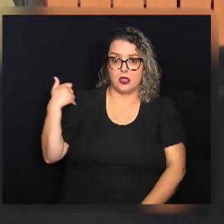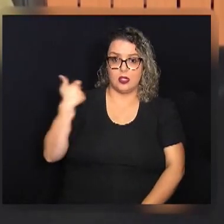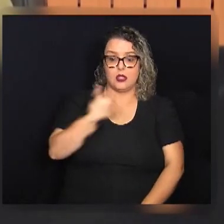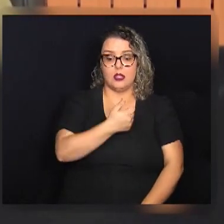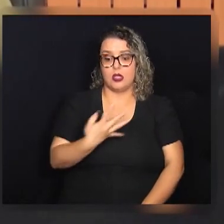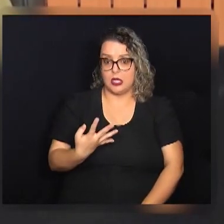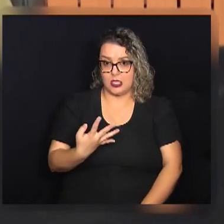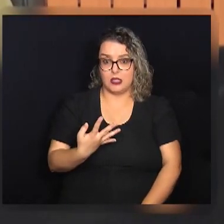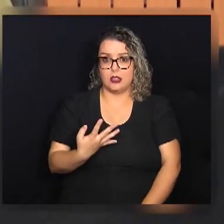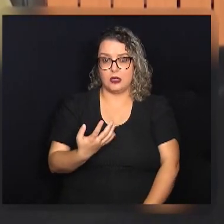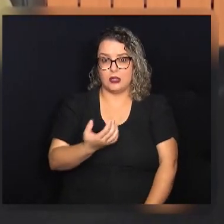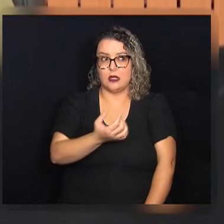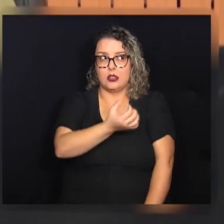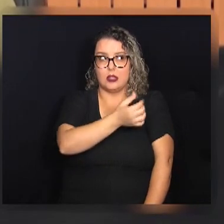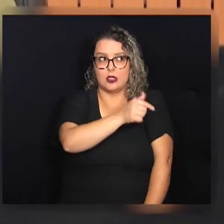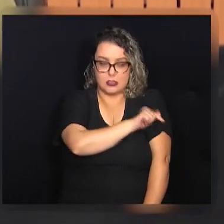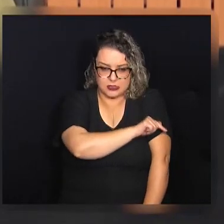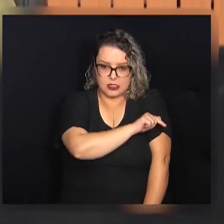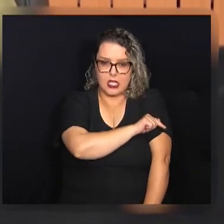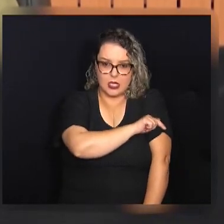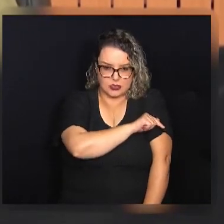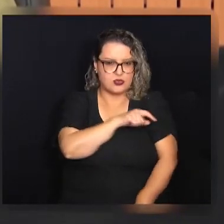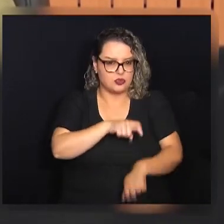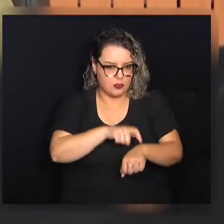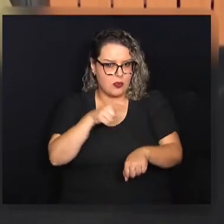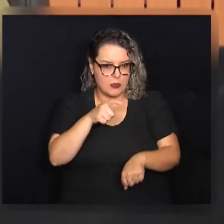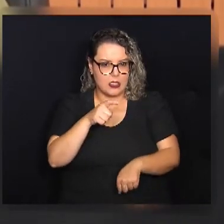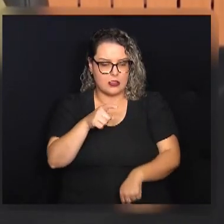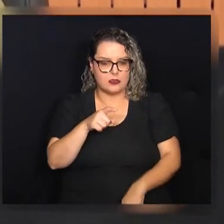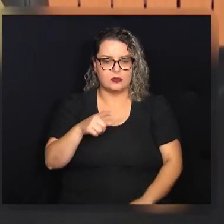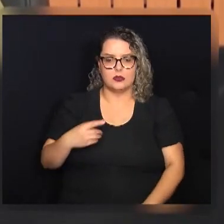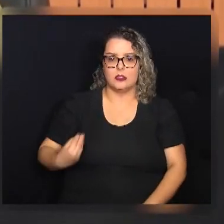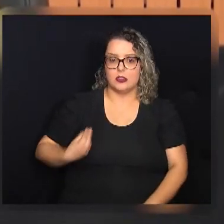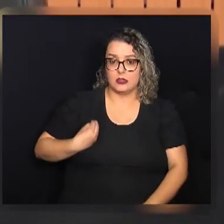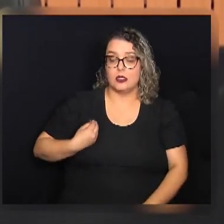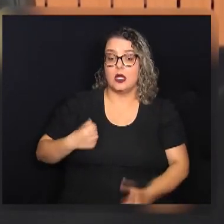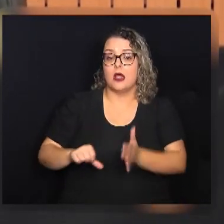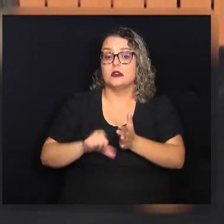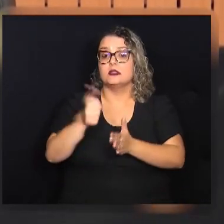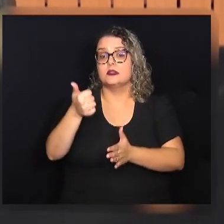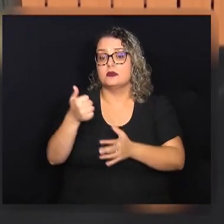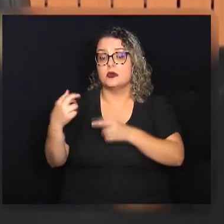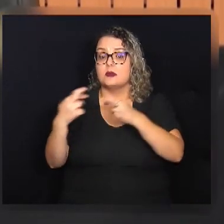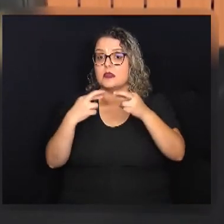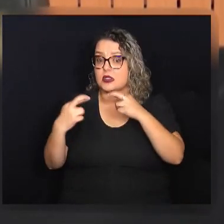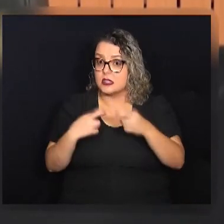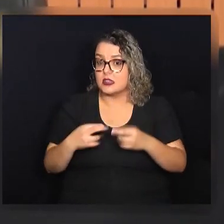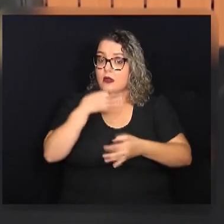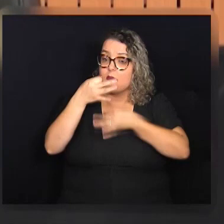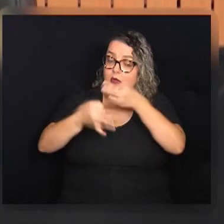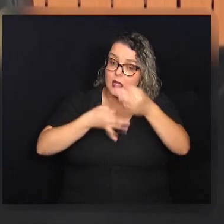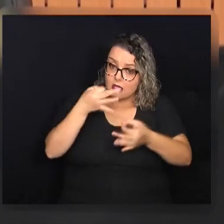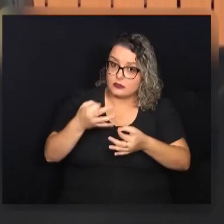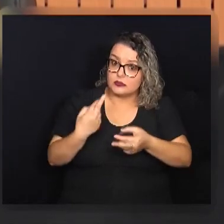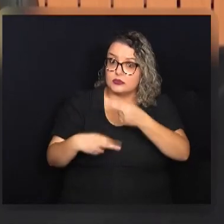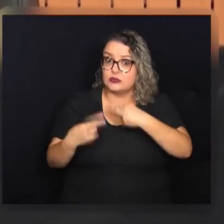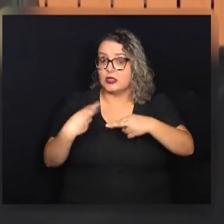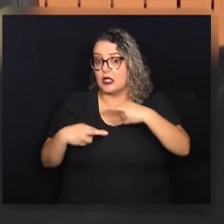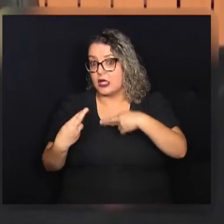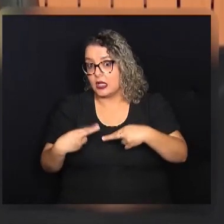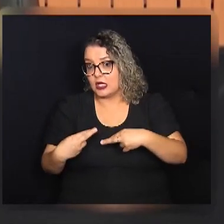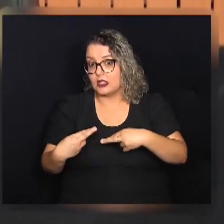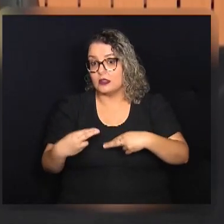de 7º ano, na época ele estava, fazendo as primeiras análises críticas da relação que